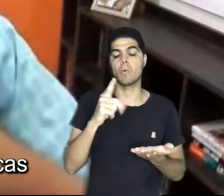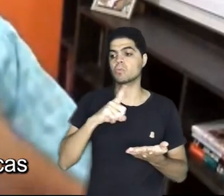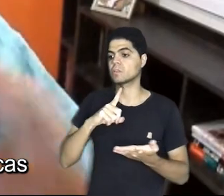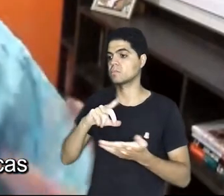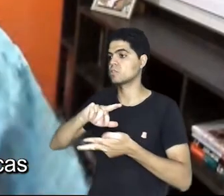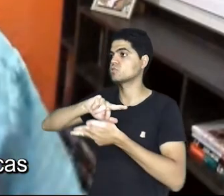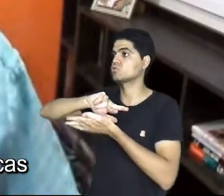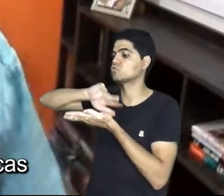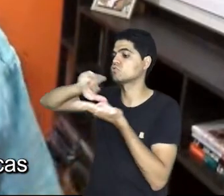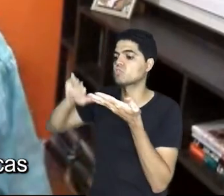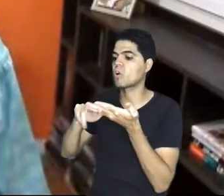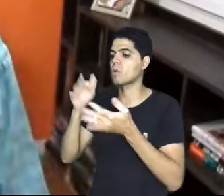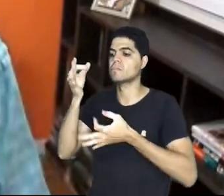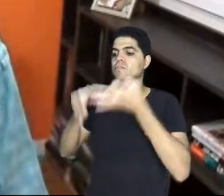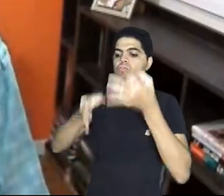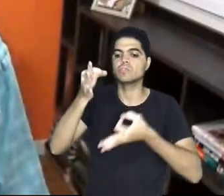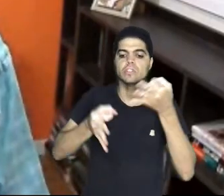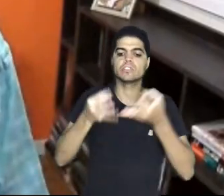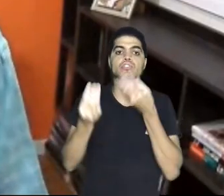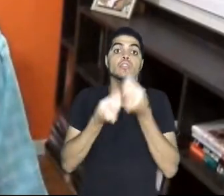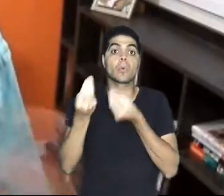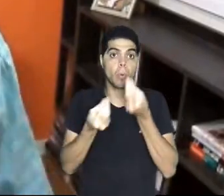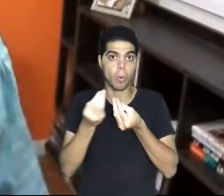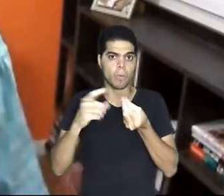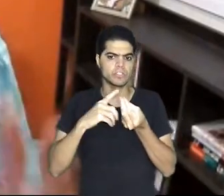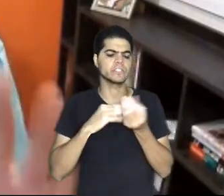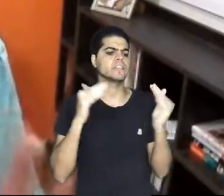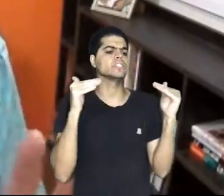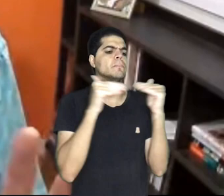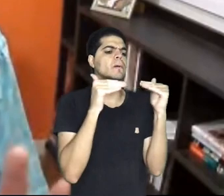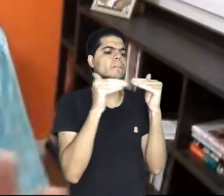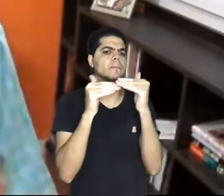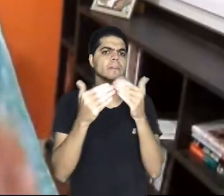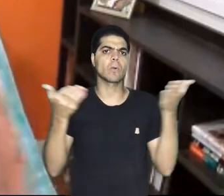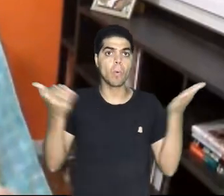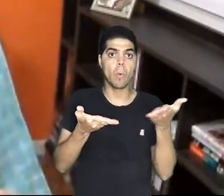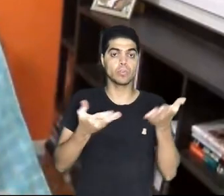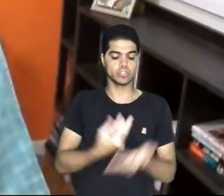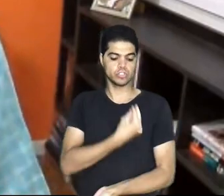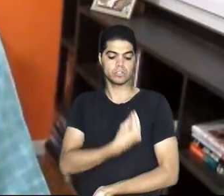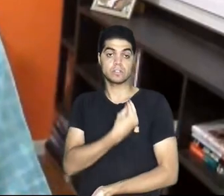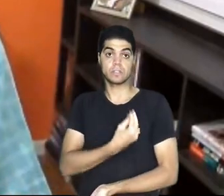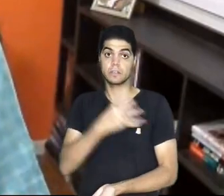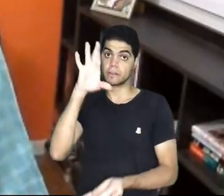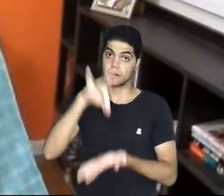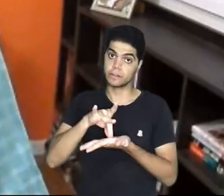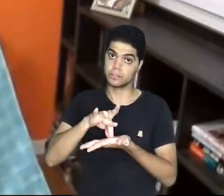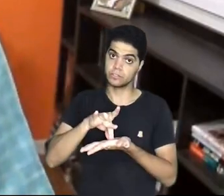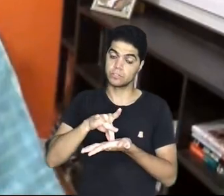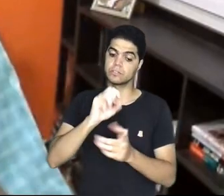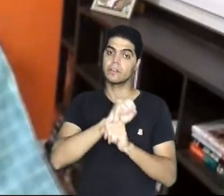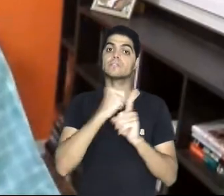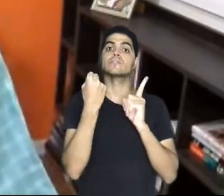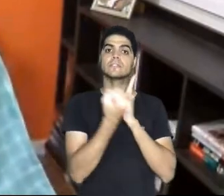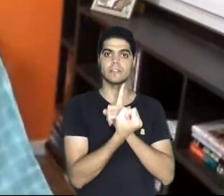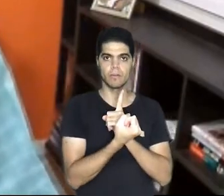às formas jurídicas de se lidar com a realidade social. Pode ser que as contribuições venham